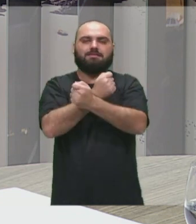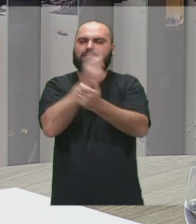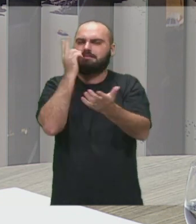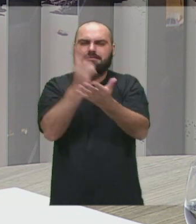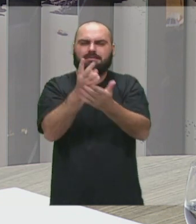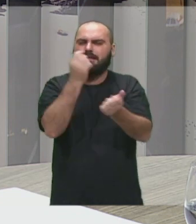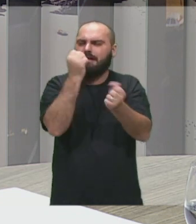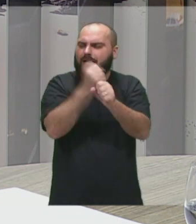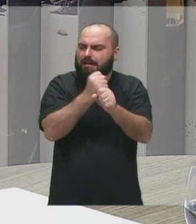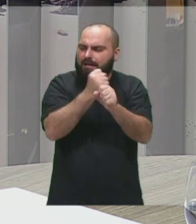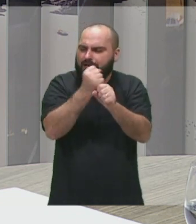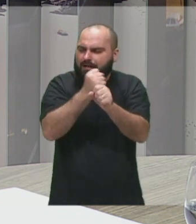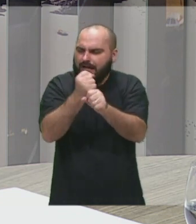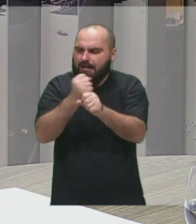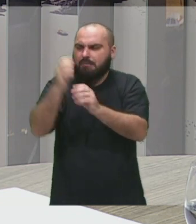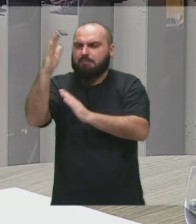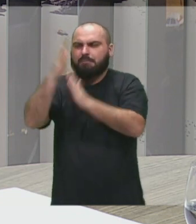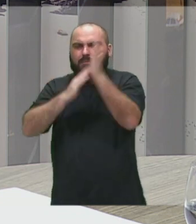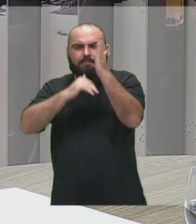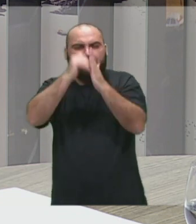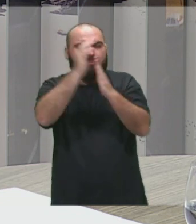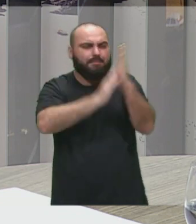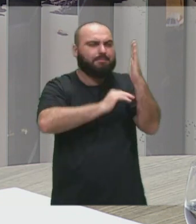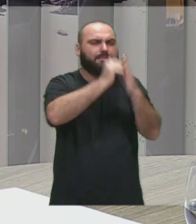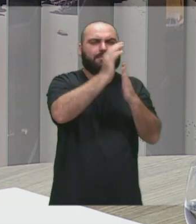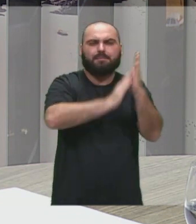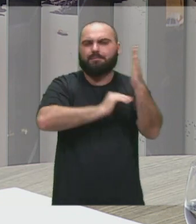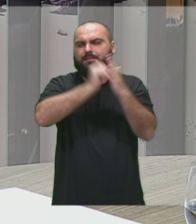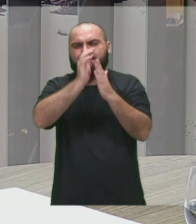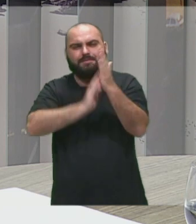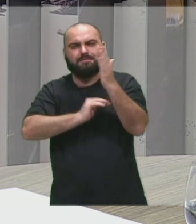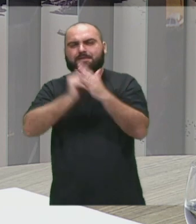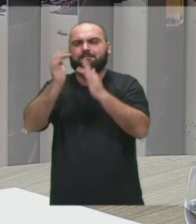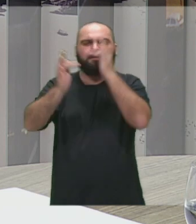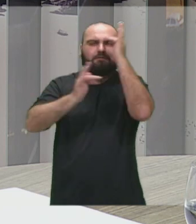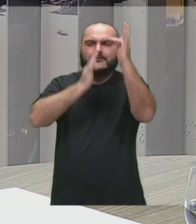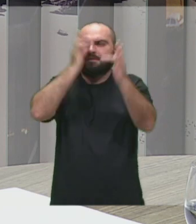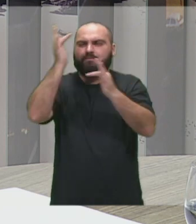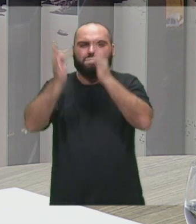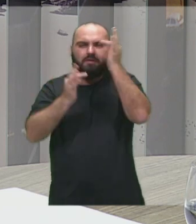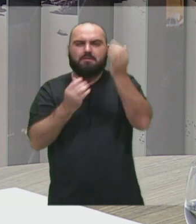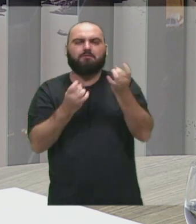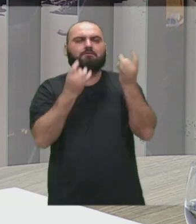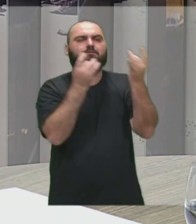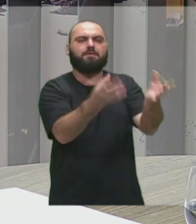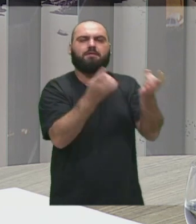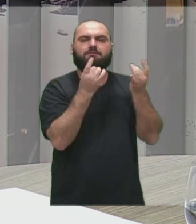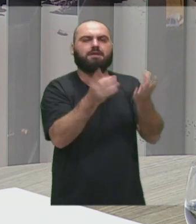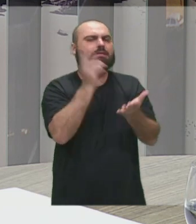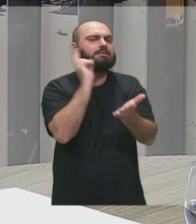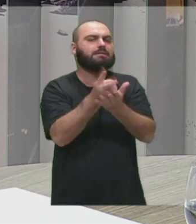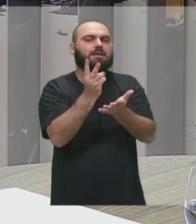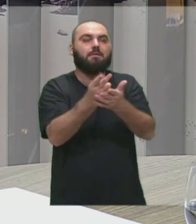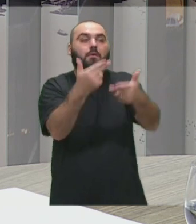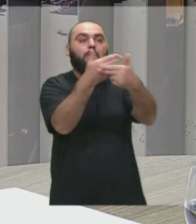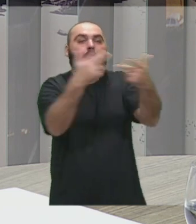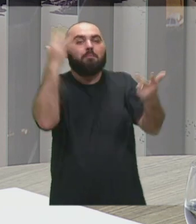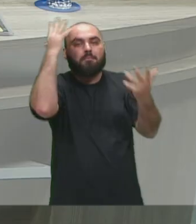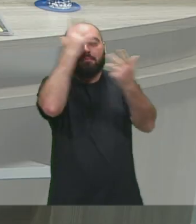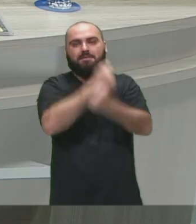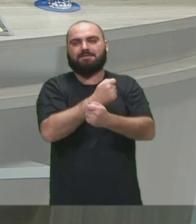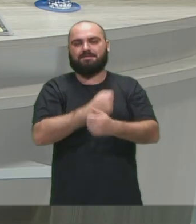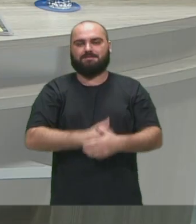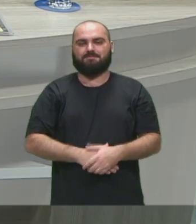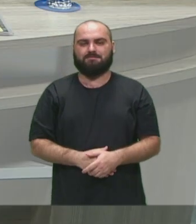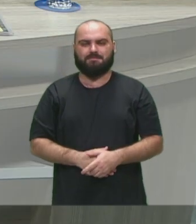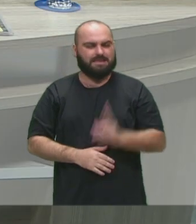muitos anos, sempre pintando as obras comerciais, pintava e vendia, sempre o belo. E o meu tema preferido sempre